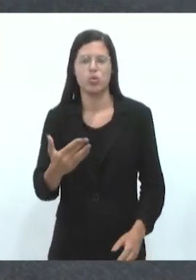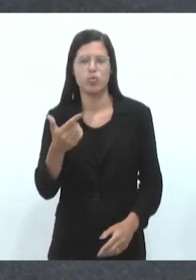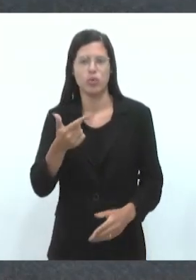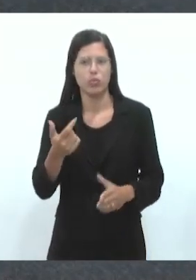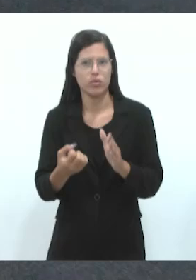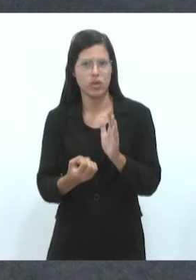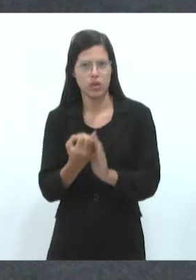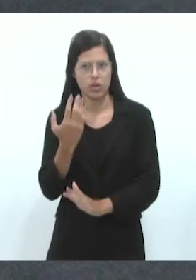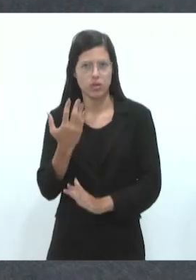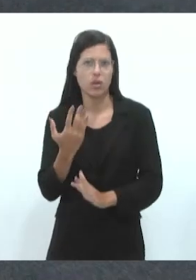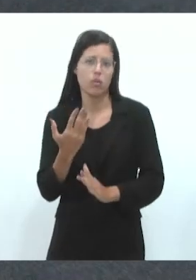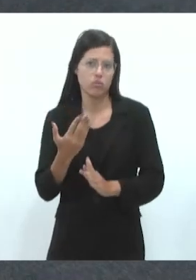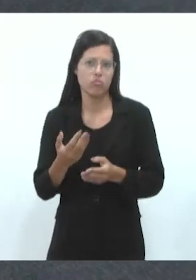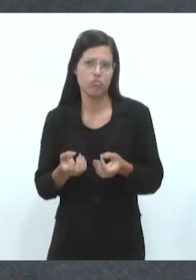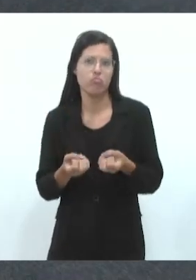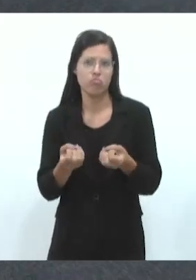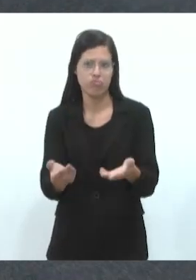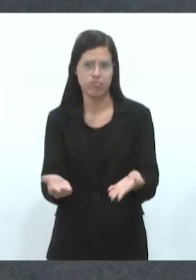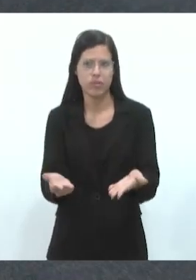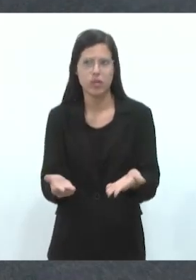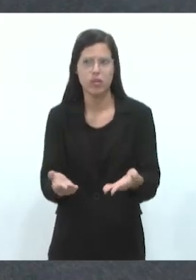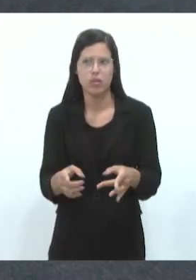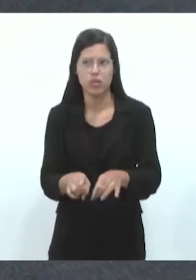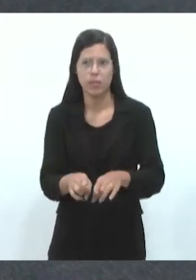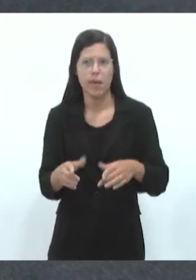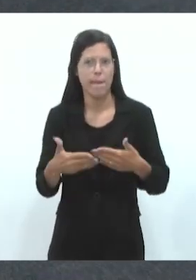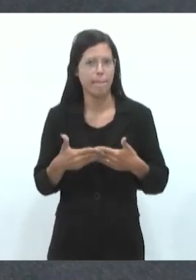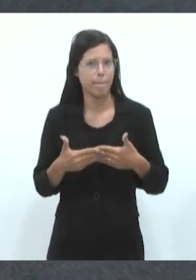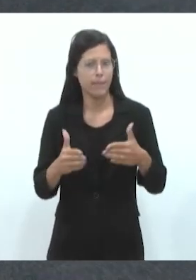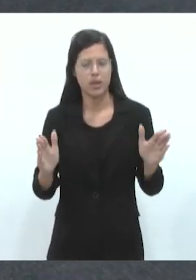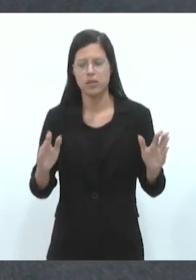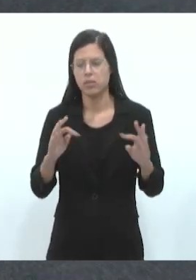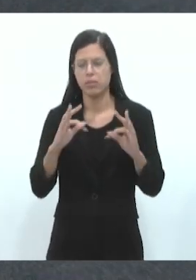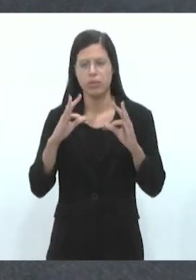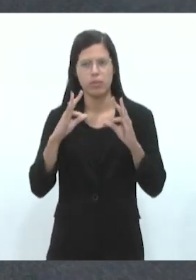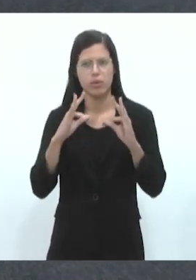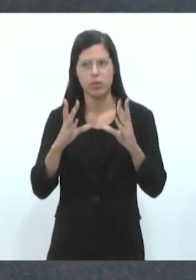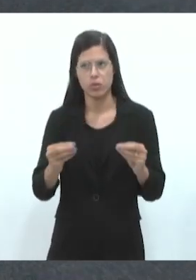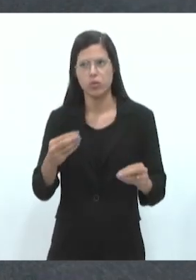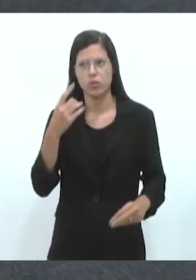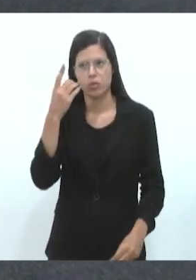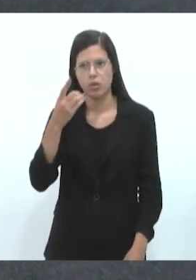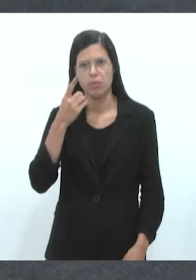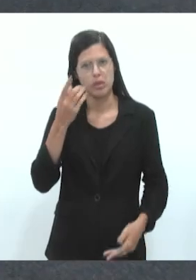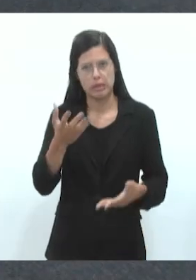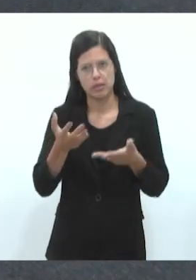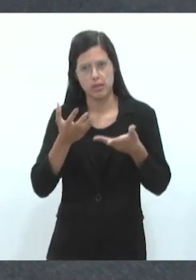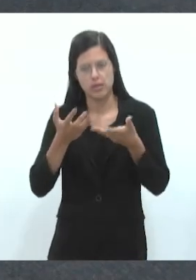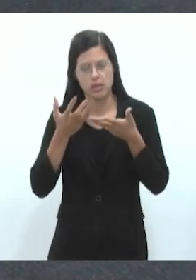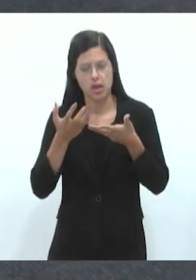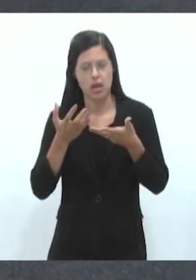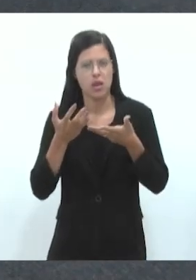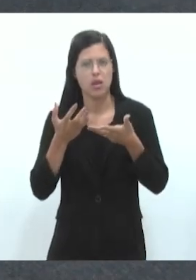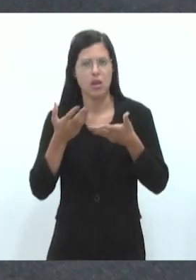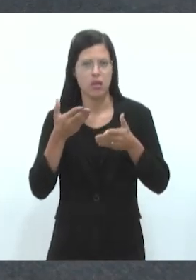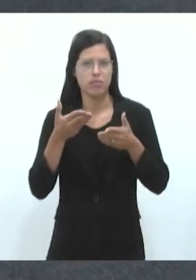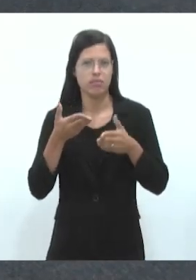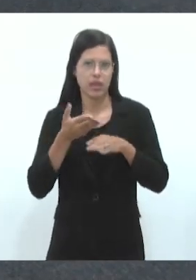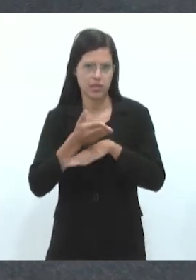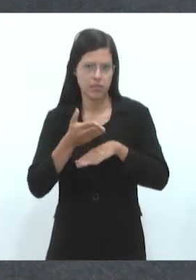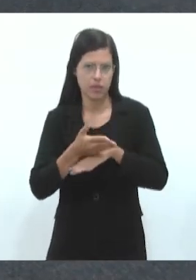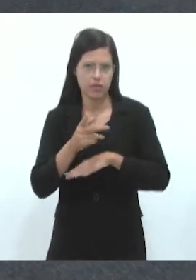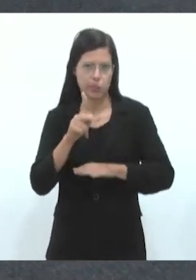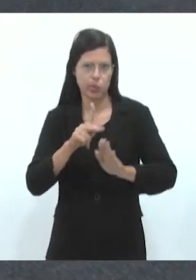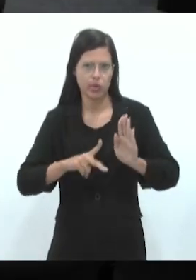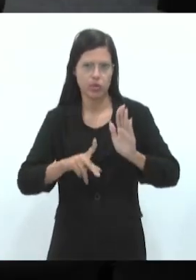estou oferecendo e também abrindo a coautoria para os demais parlamentares que gostariam de fazer parte do projeto de lei.